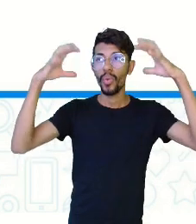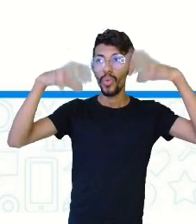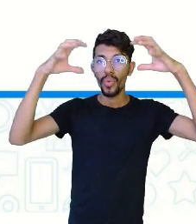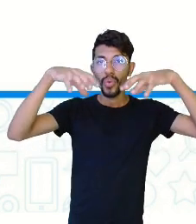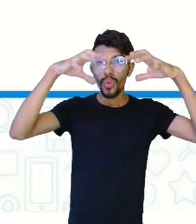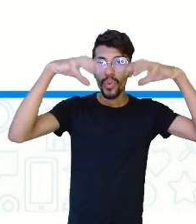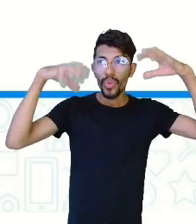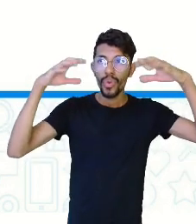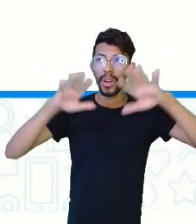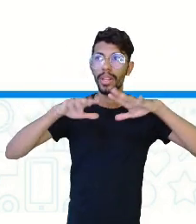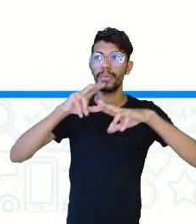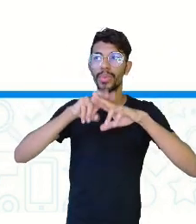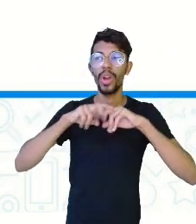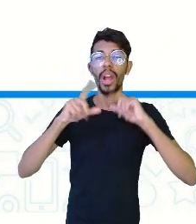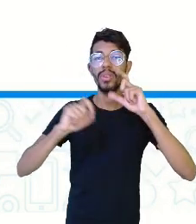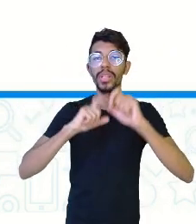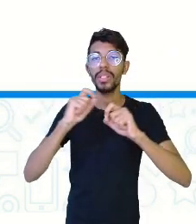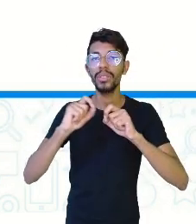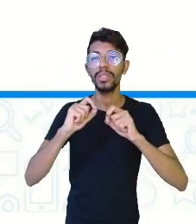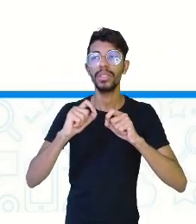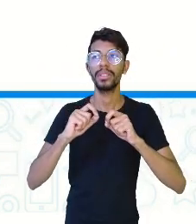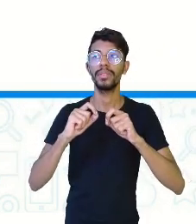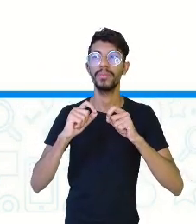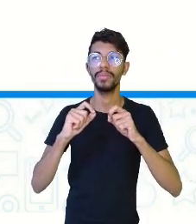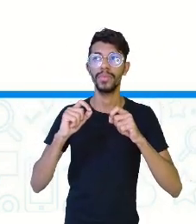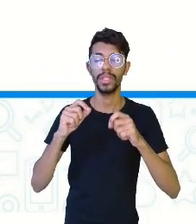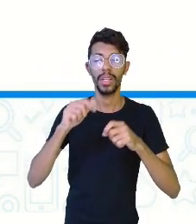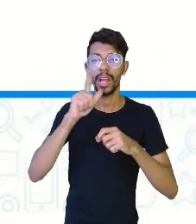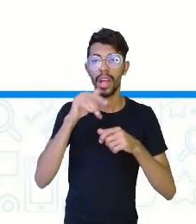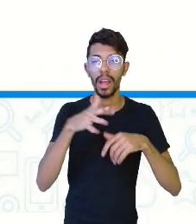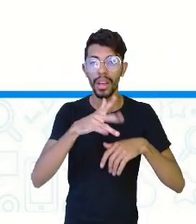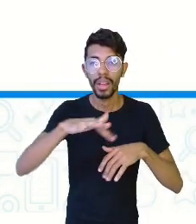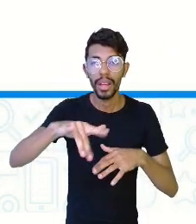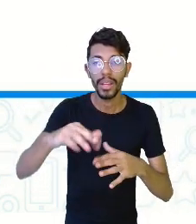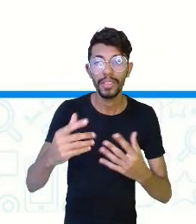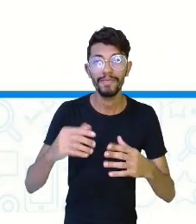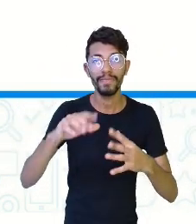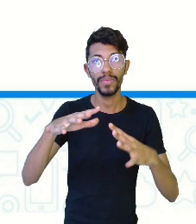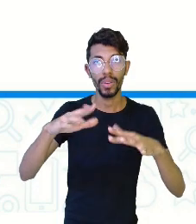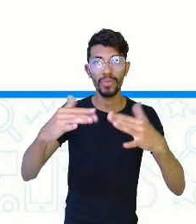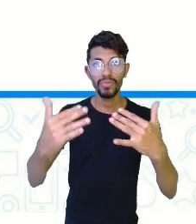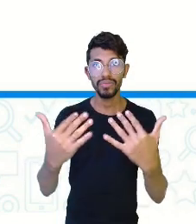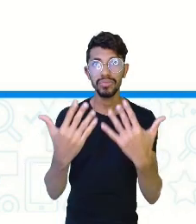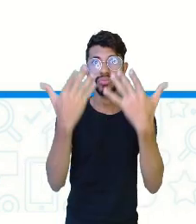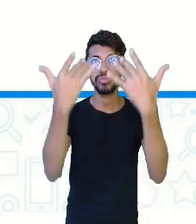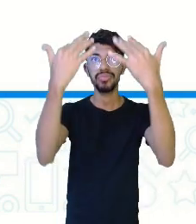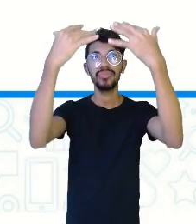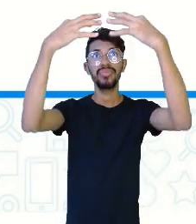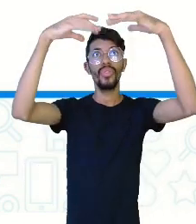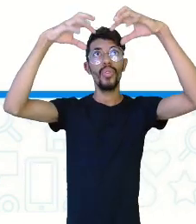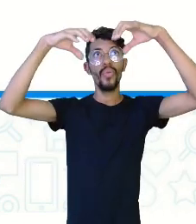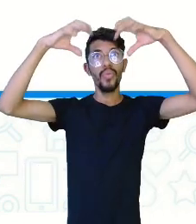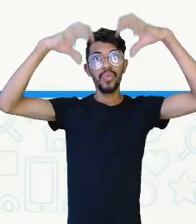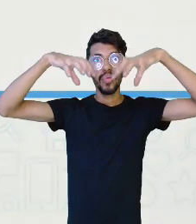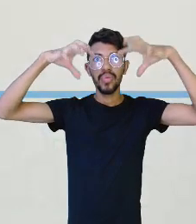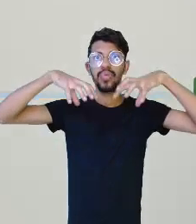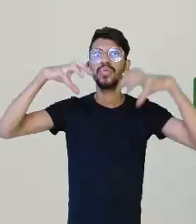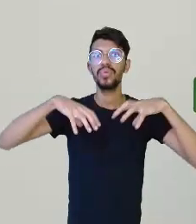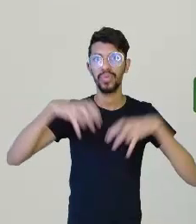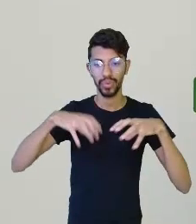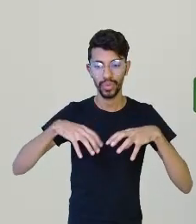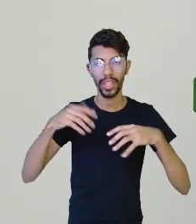a gente aqui, algumas aulas atrás, a gente trabalhou o ciclo da água. E a gente viu que, para se formarem as nuvens de